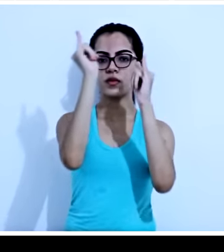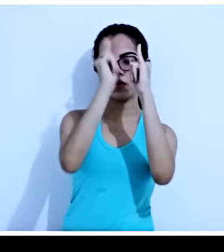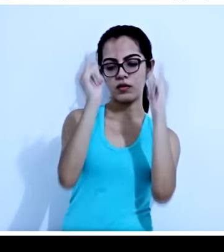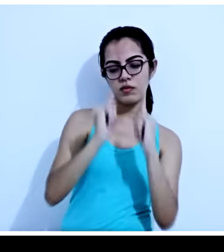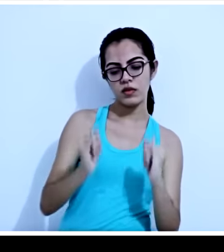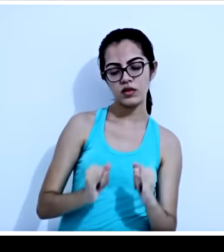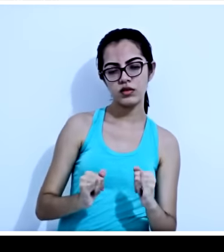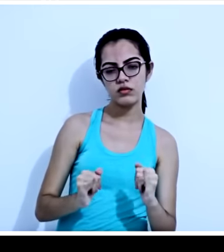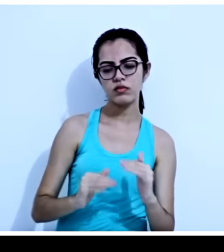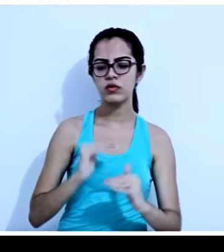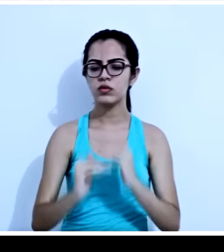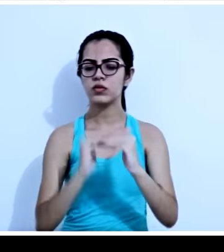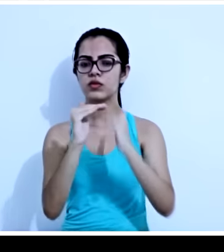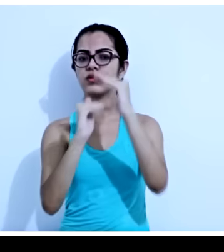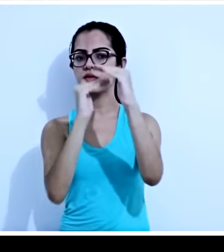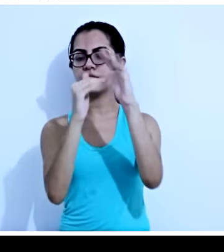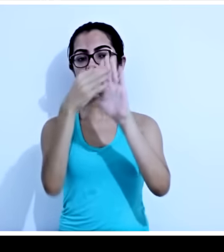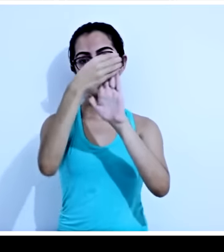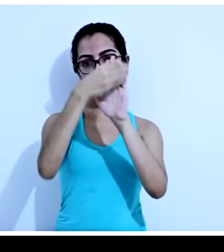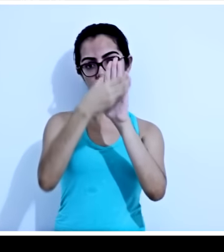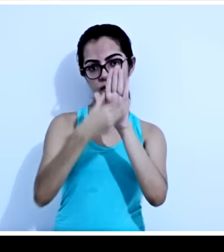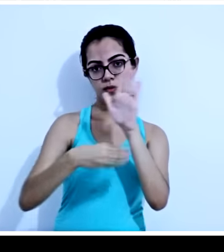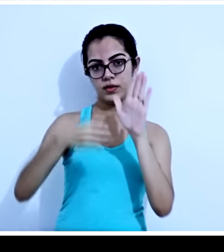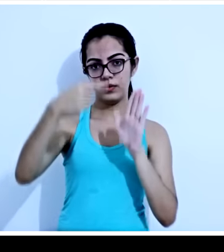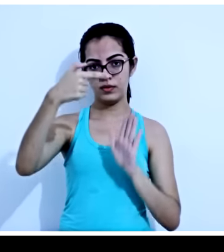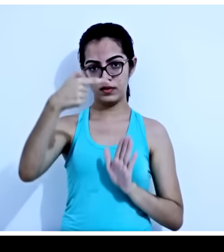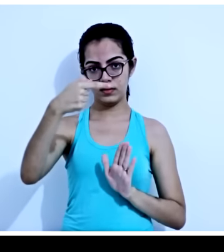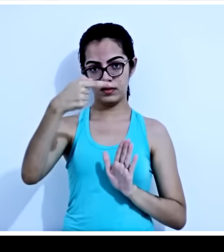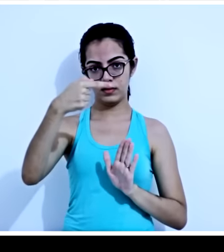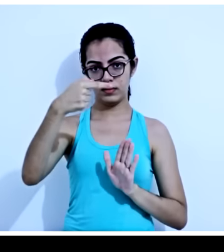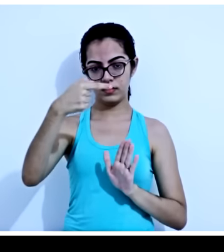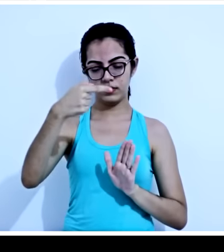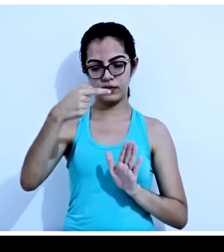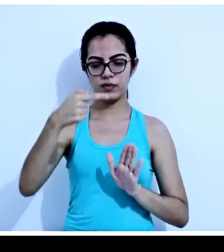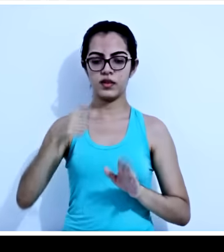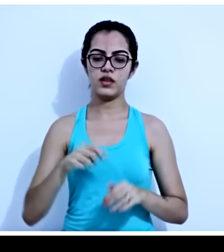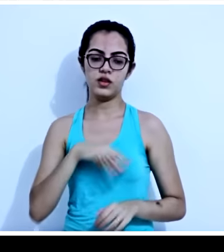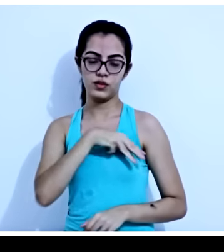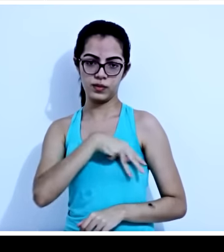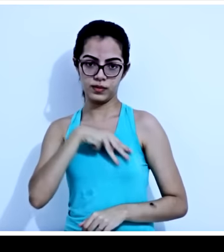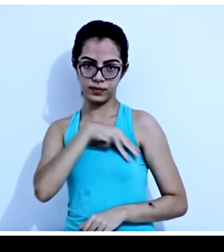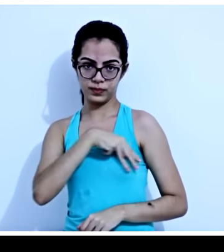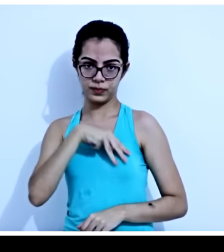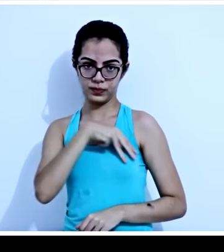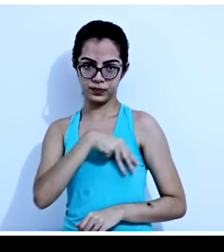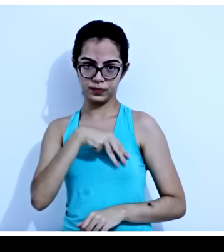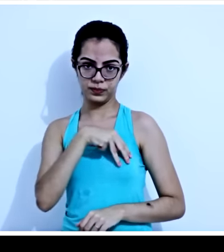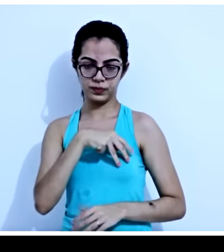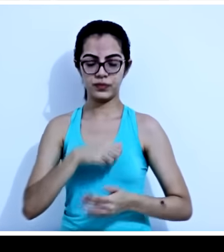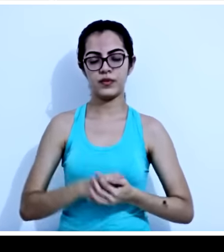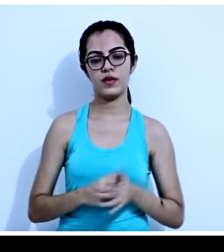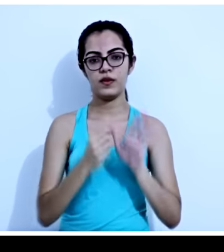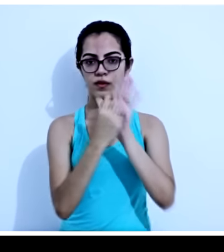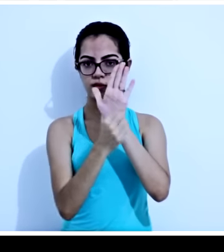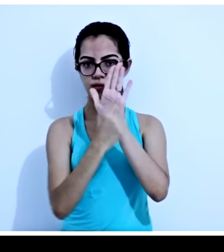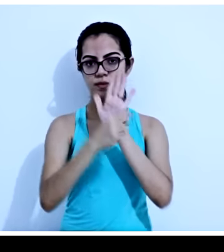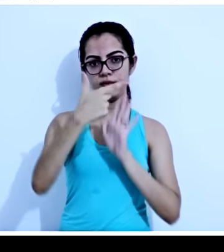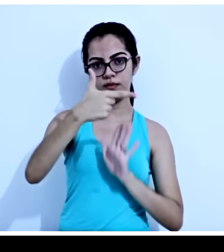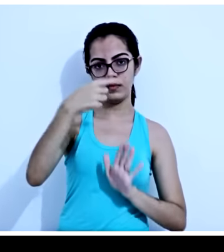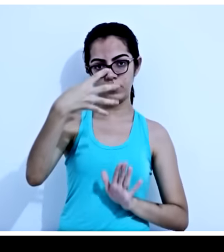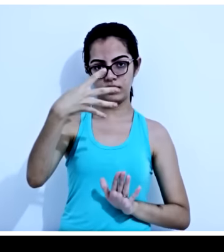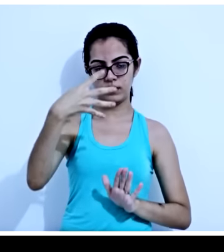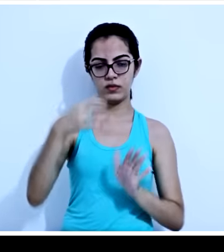de um construtor. No capítulo 7 do Evangelho de Mateus, a partir do verso 24,